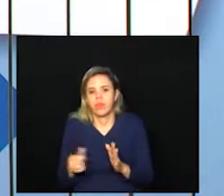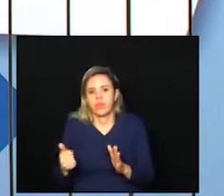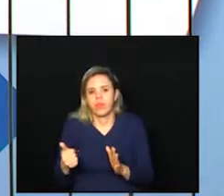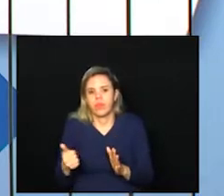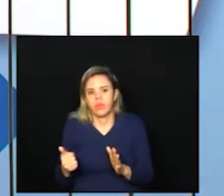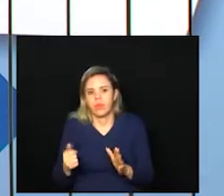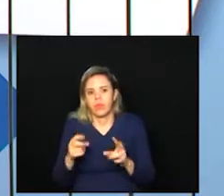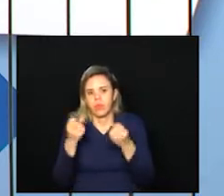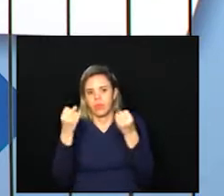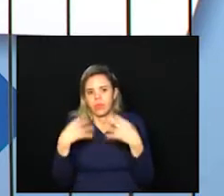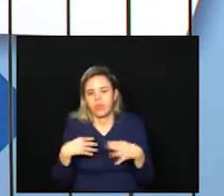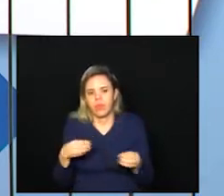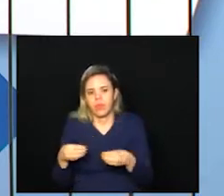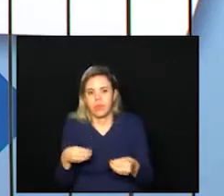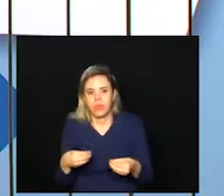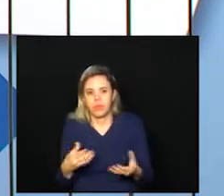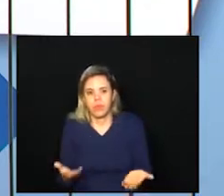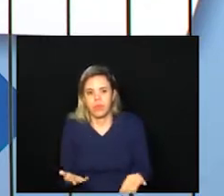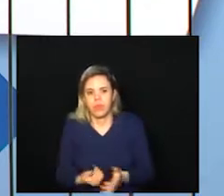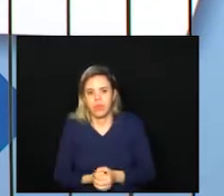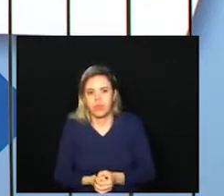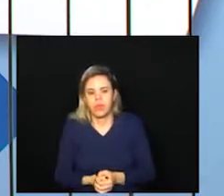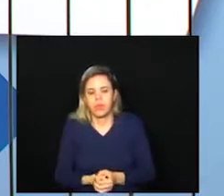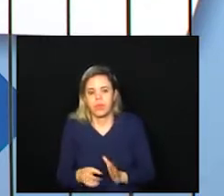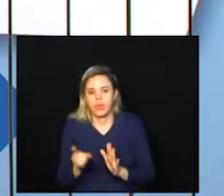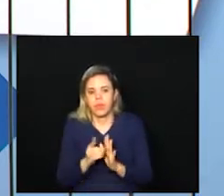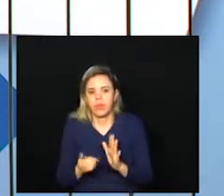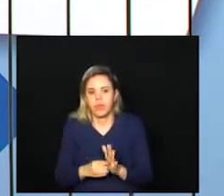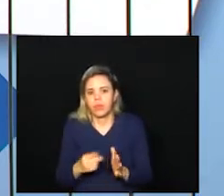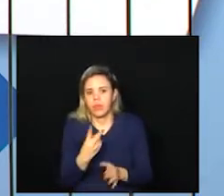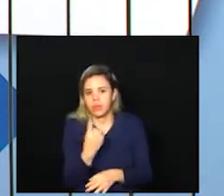primeiro trata dessa flexibilização e o decreto